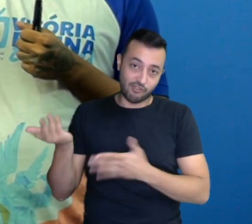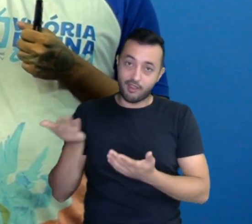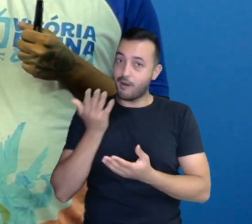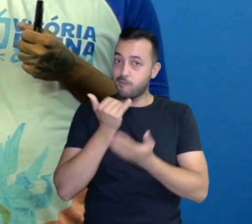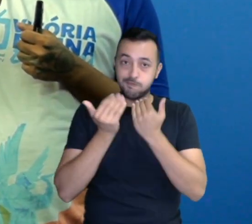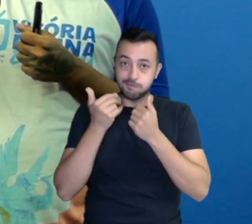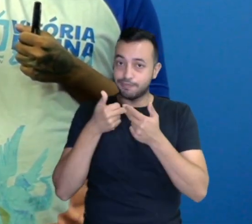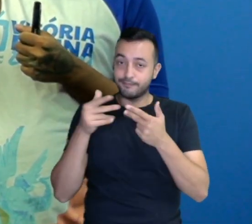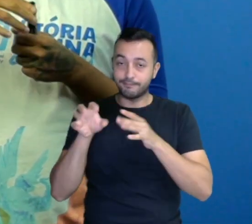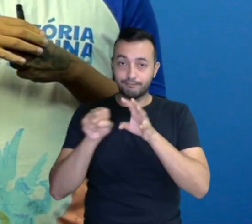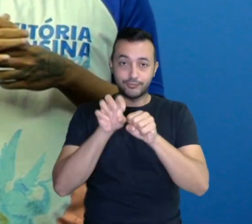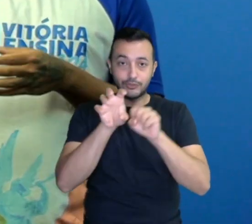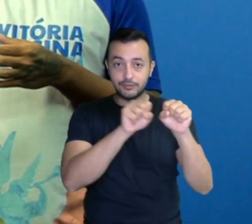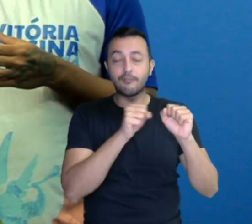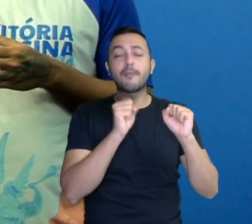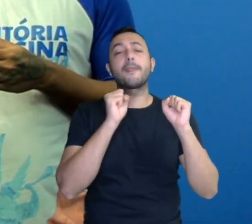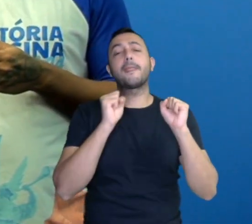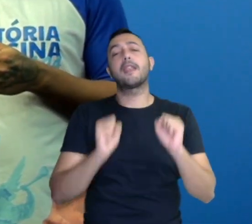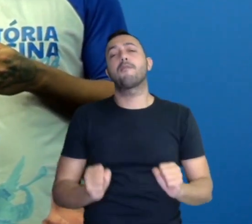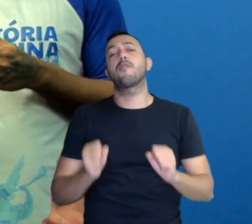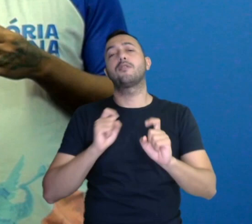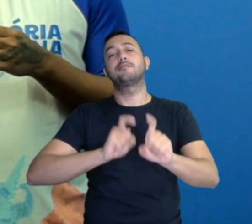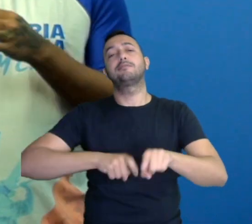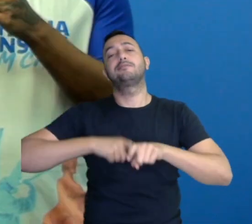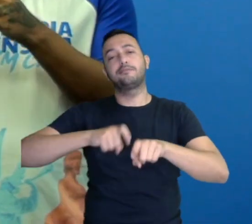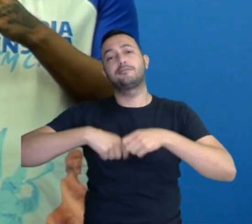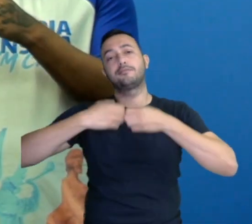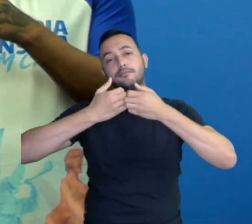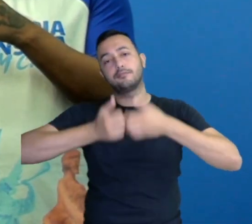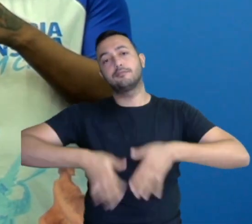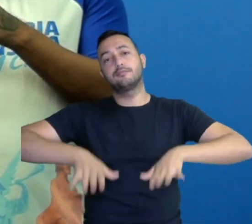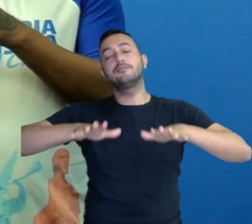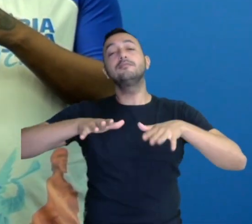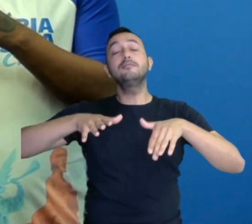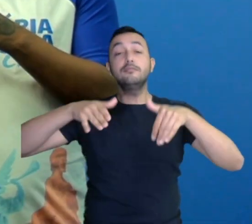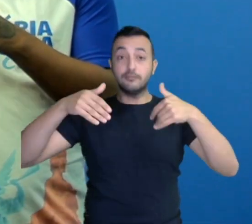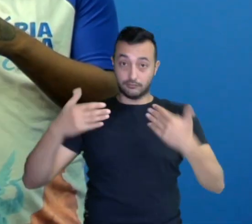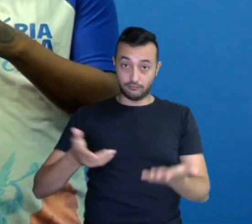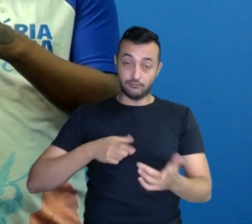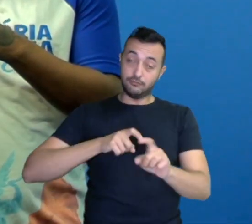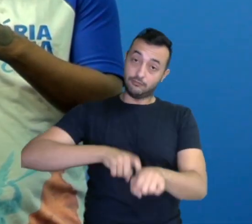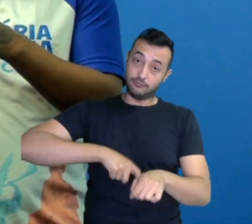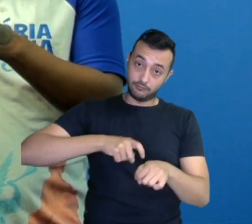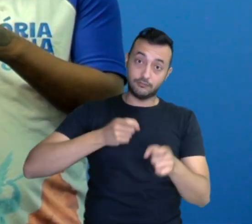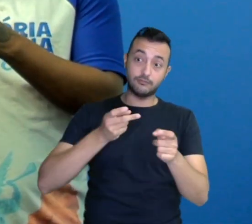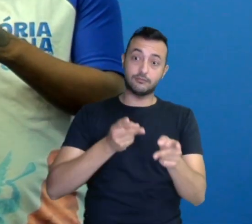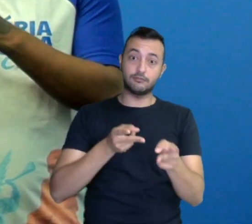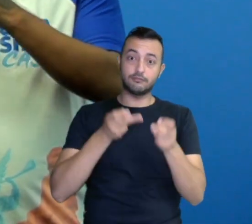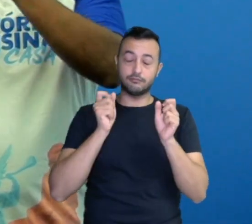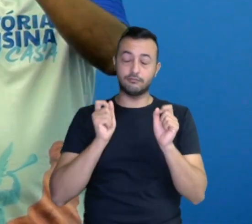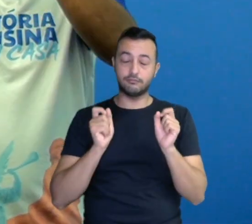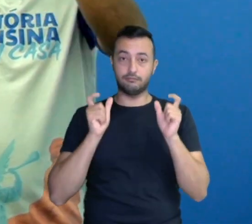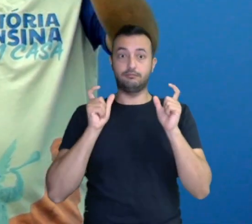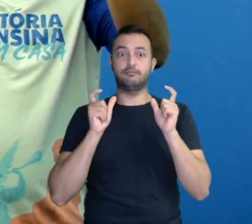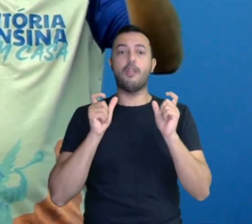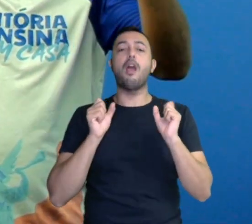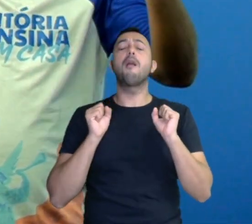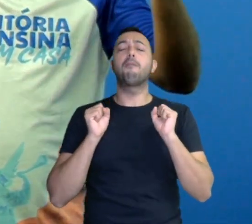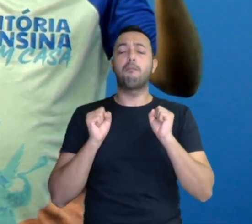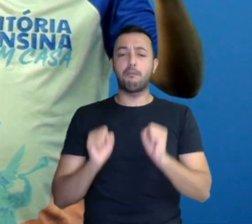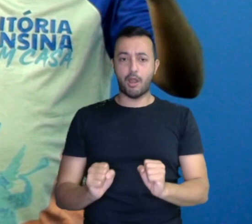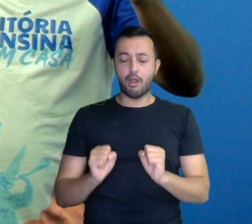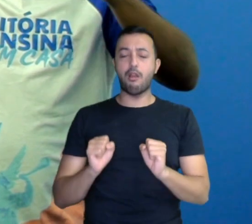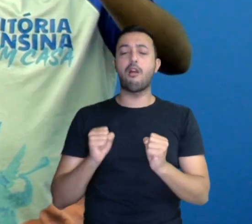percebe que pode sedentarizar a partir da agricultura, né? Então, quando o ser humano ele tem essa percepção de que ele pode